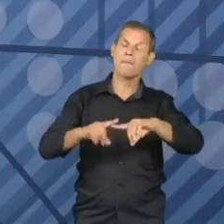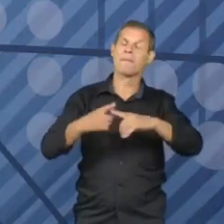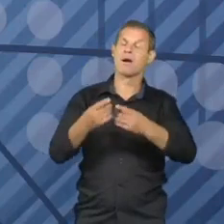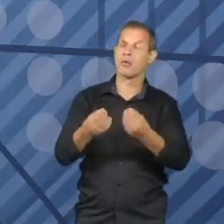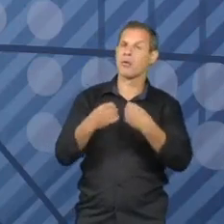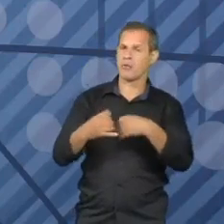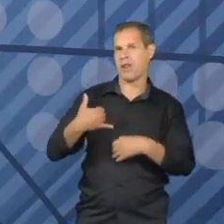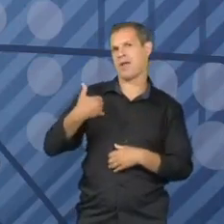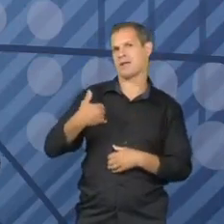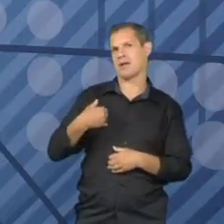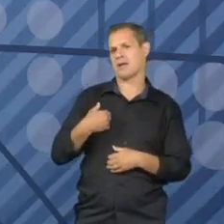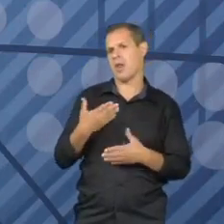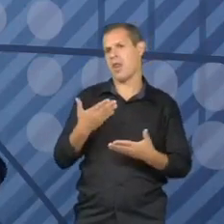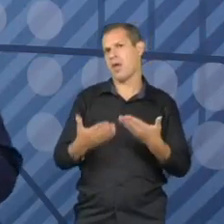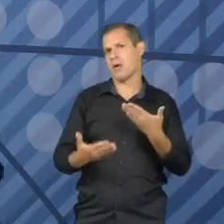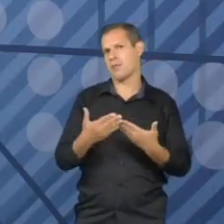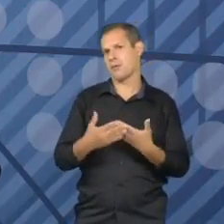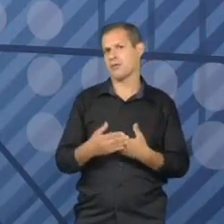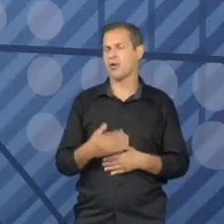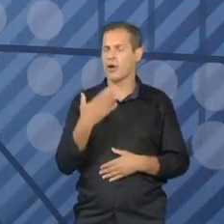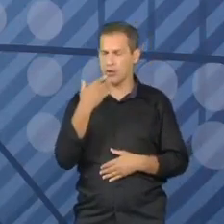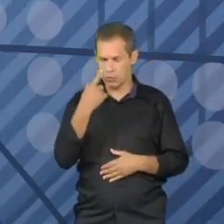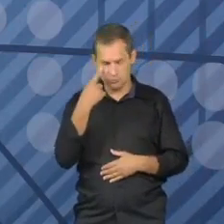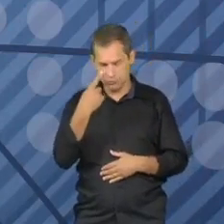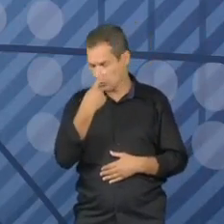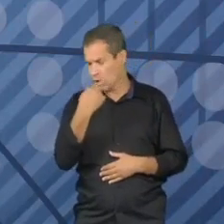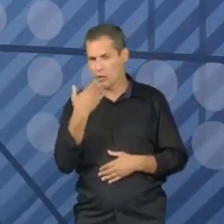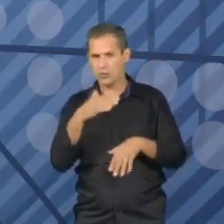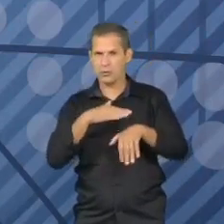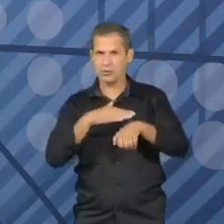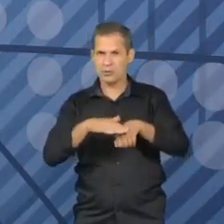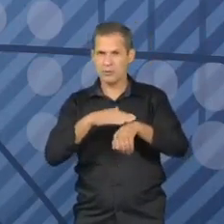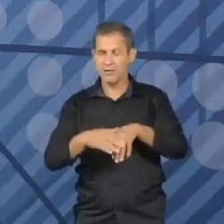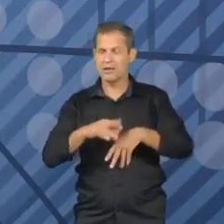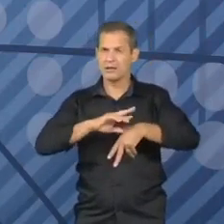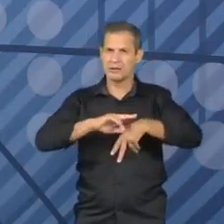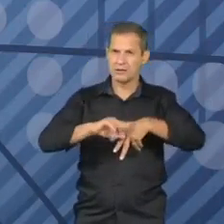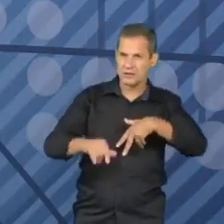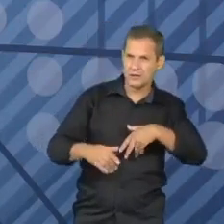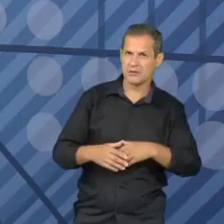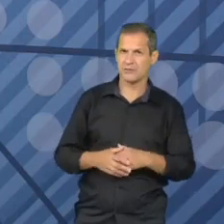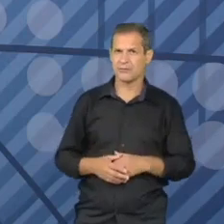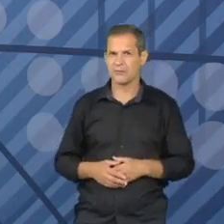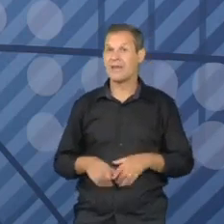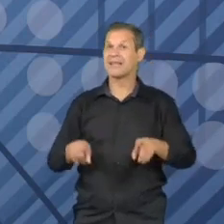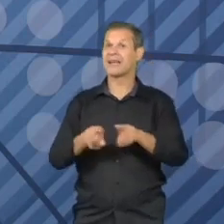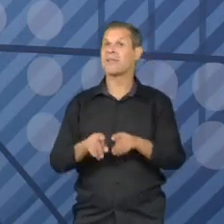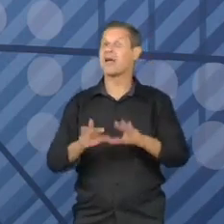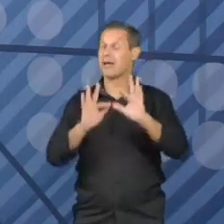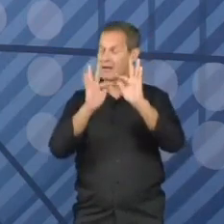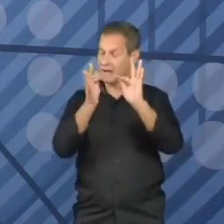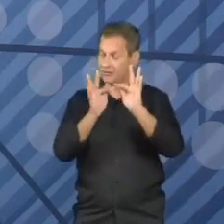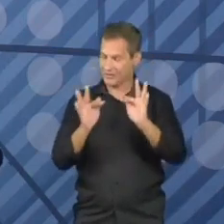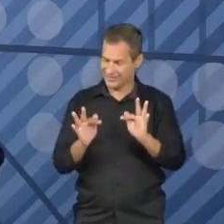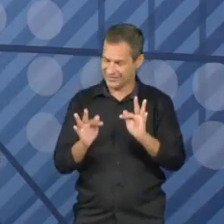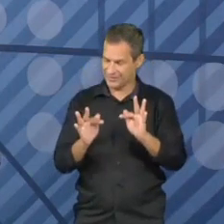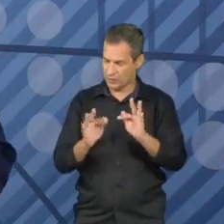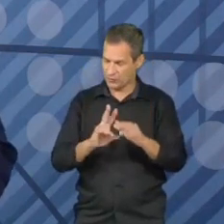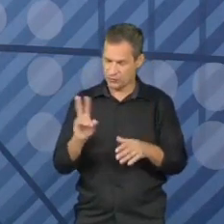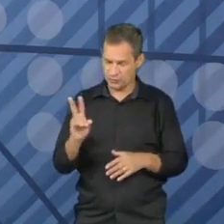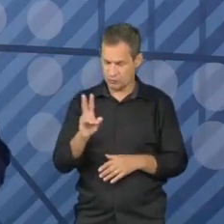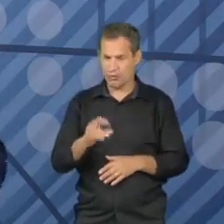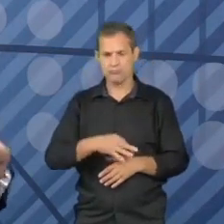a idade, peso, cor dos olhos, cor da pele, sexo, satisfação com relação ao valor